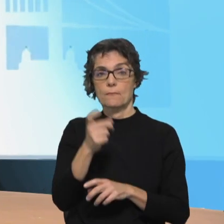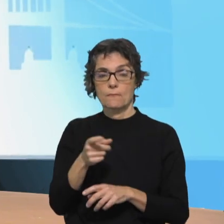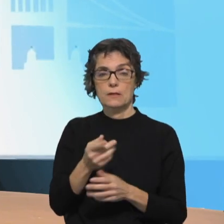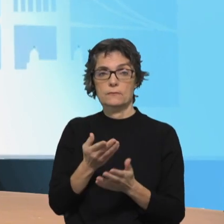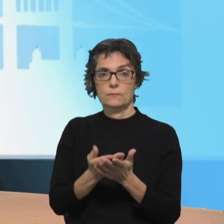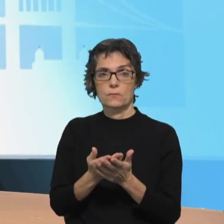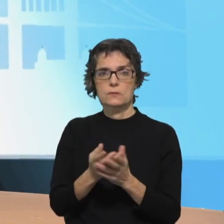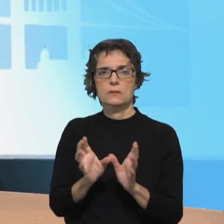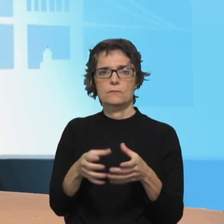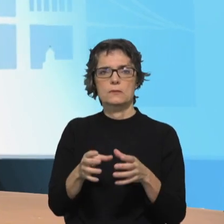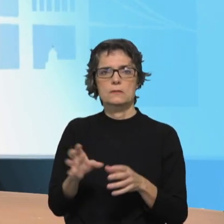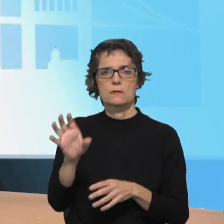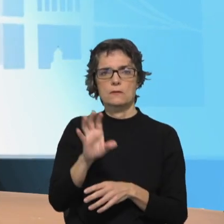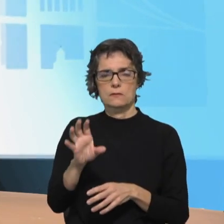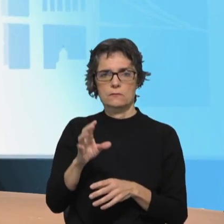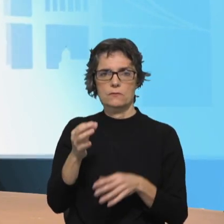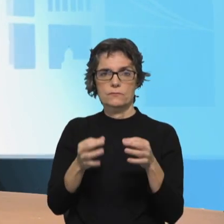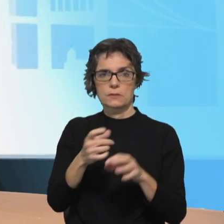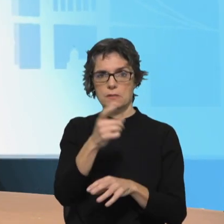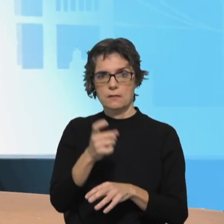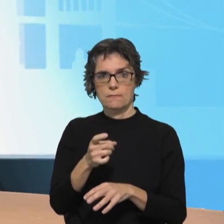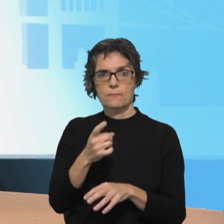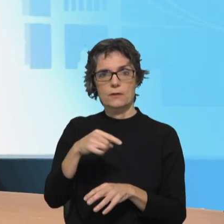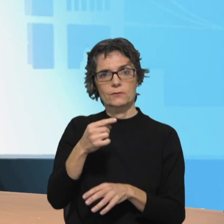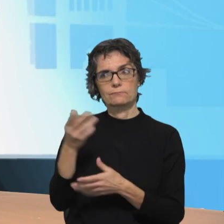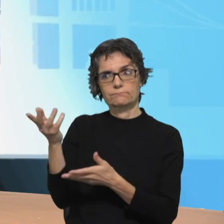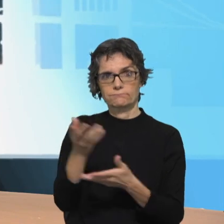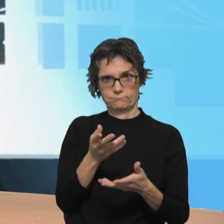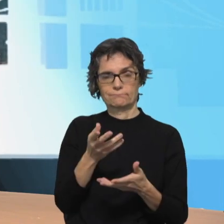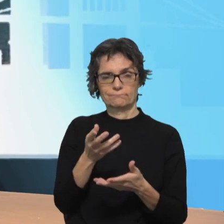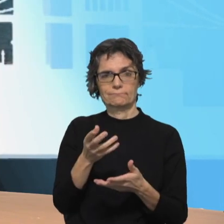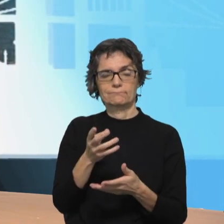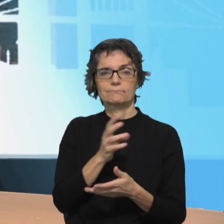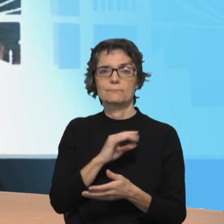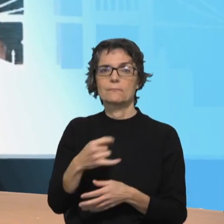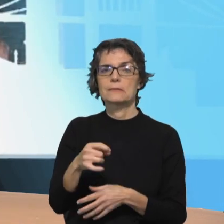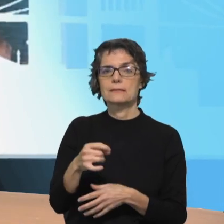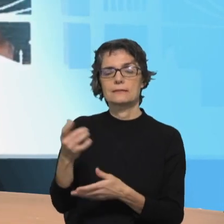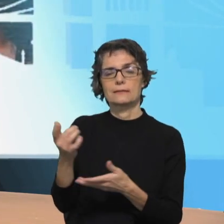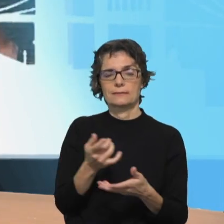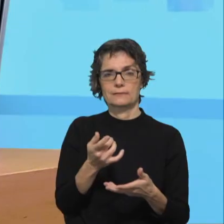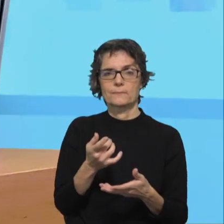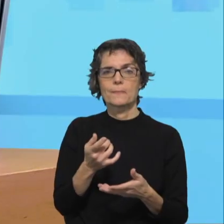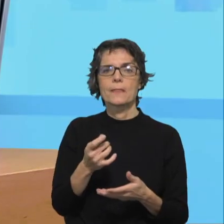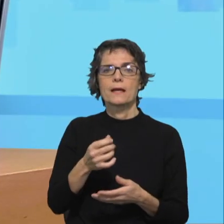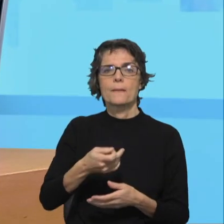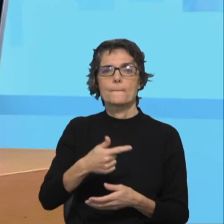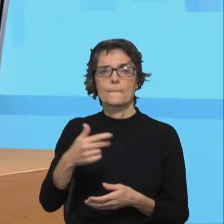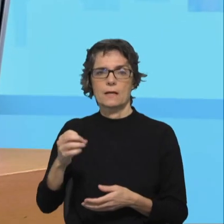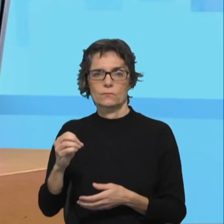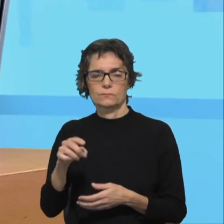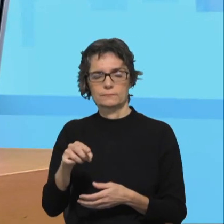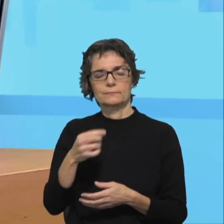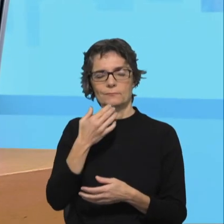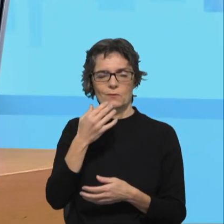Comissão Nacional Justiça e Paz que vamos aprofundar com o seu presidente, Pedro Vaz Pato. Boa tarde, obrigado por estar